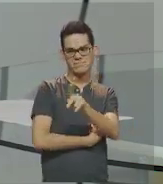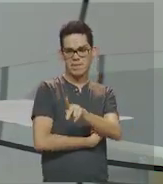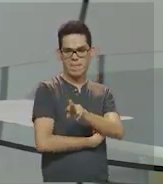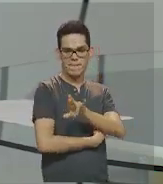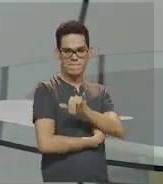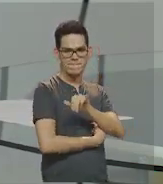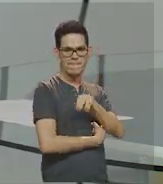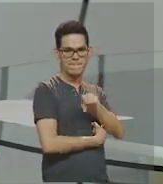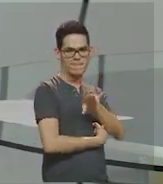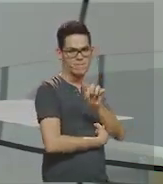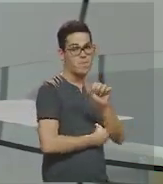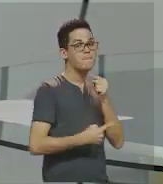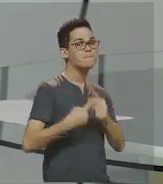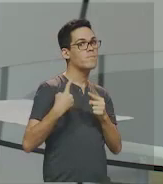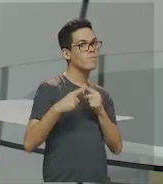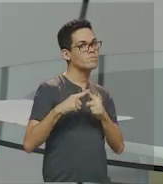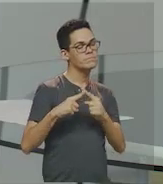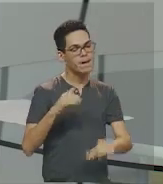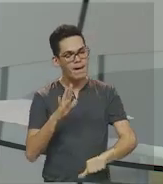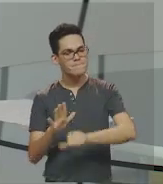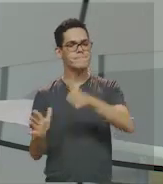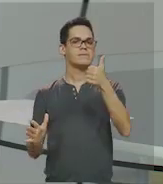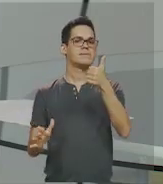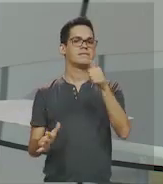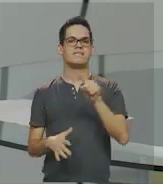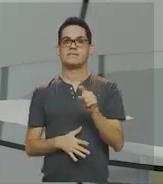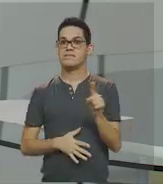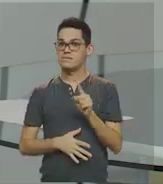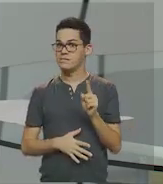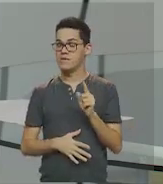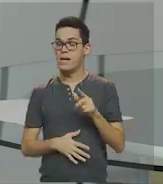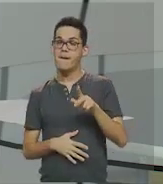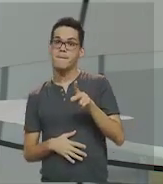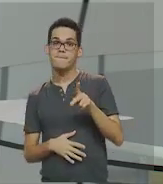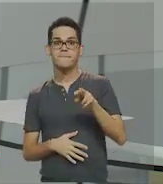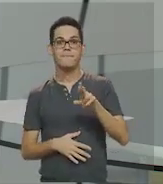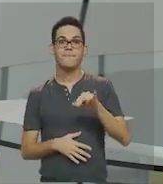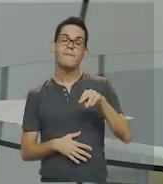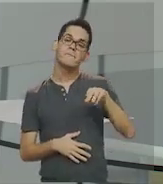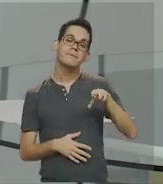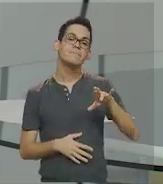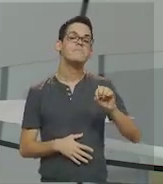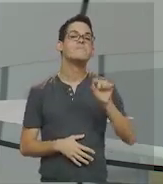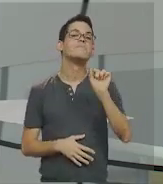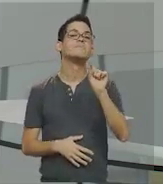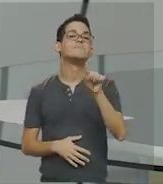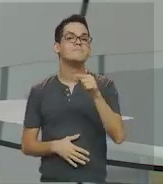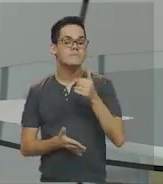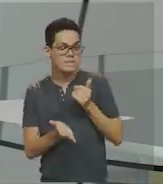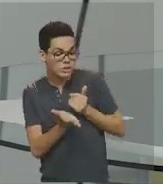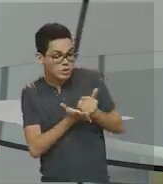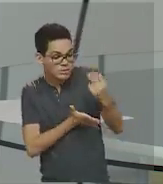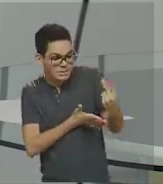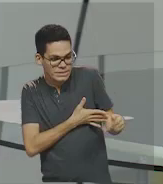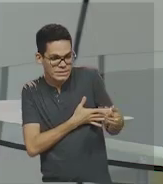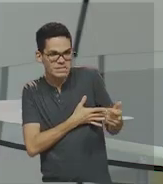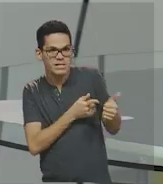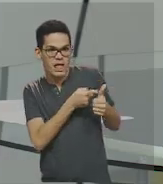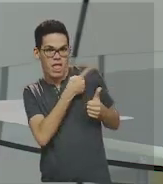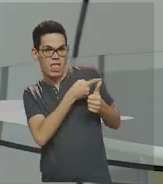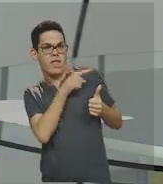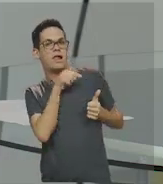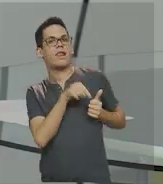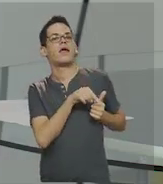elas foram as primeiras a existirem, tá? Esse nome primário é exatamente porque a partir